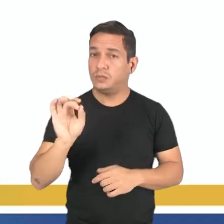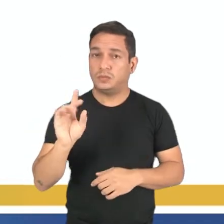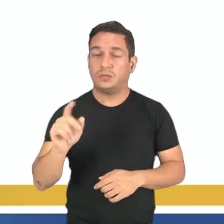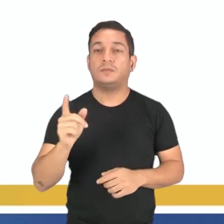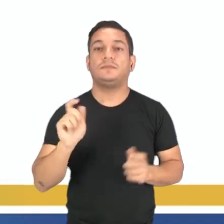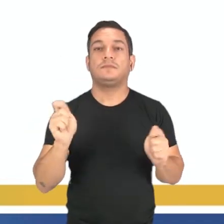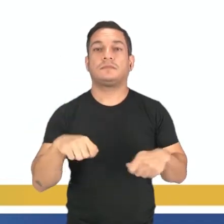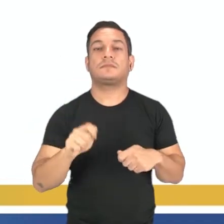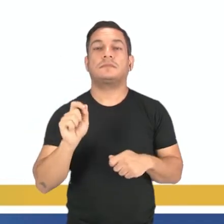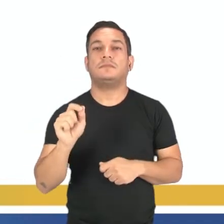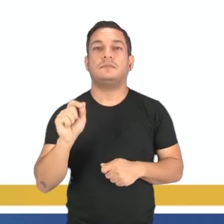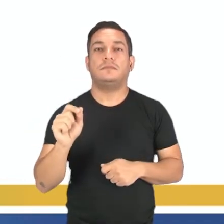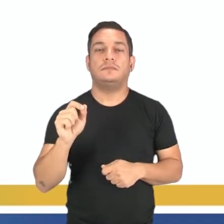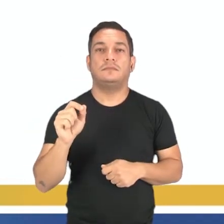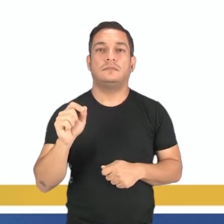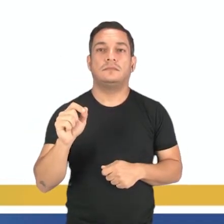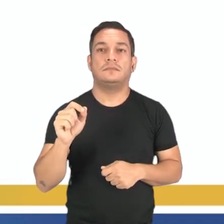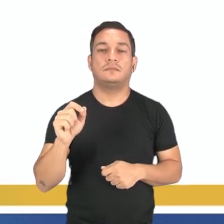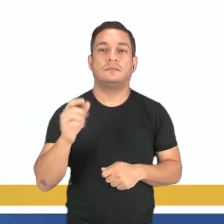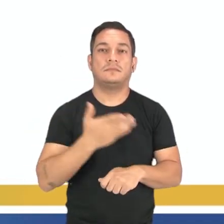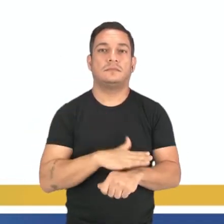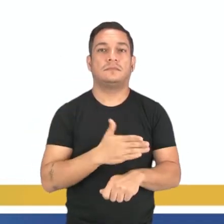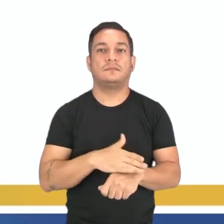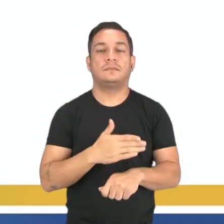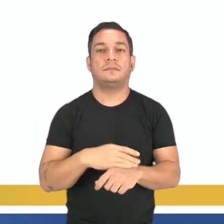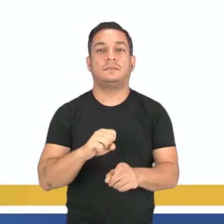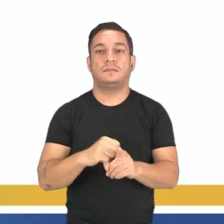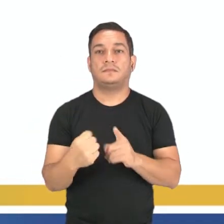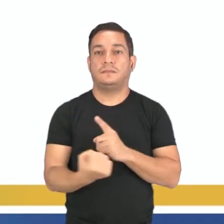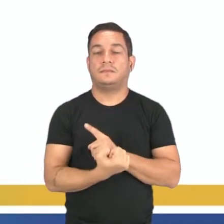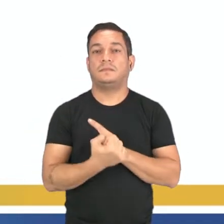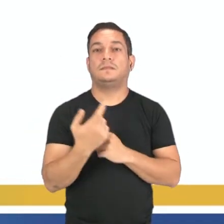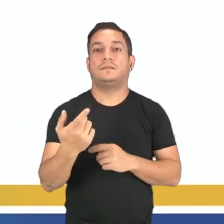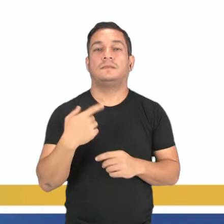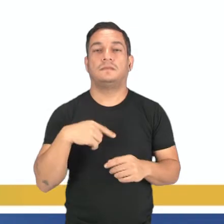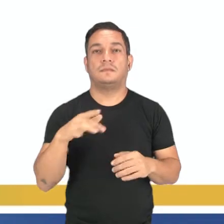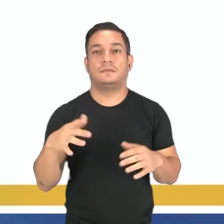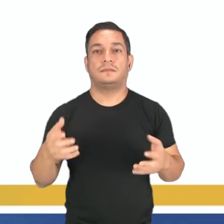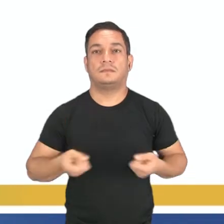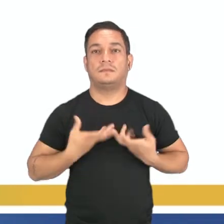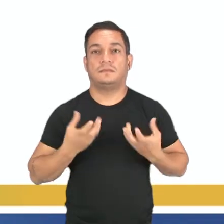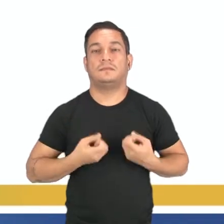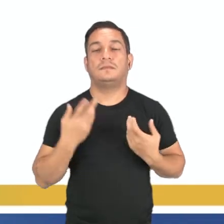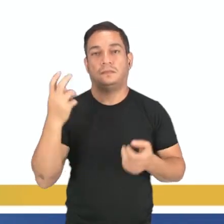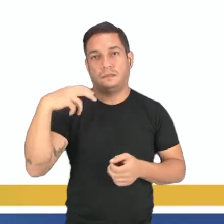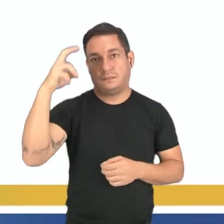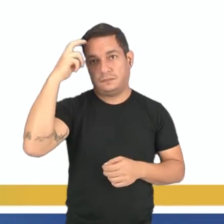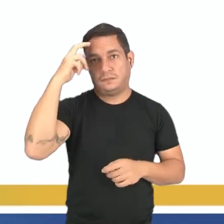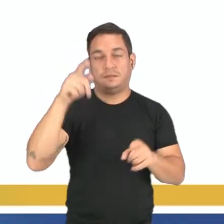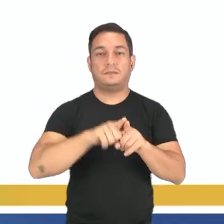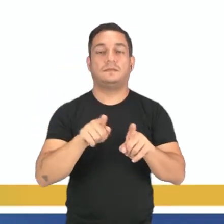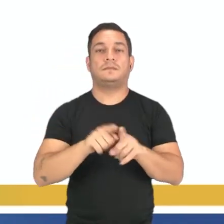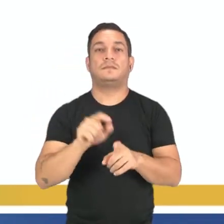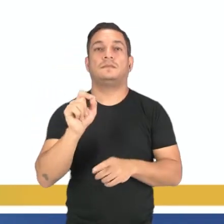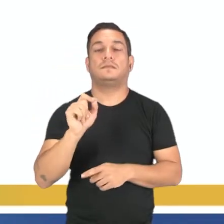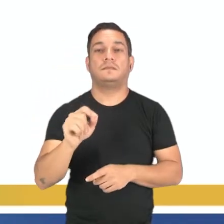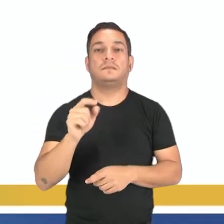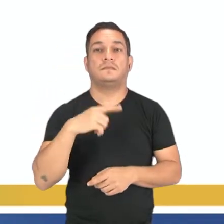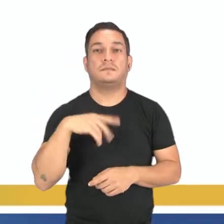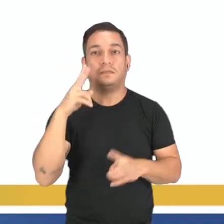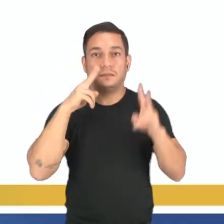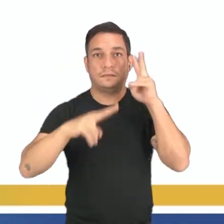São consideradas práticas sociais, manifestações culturais de